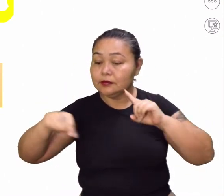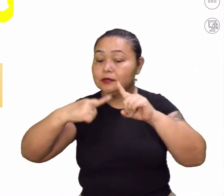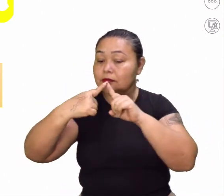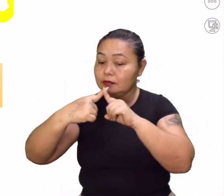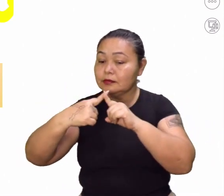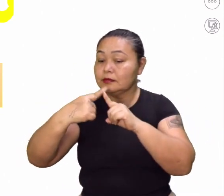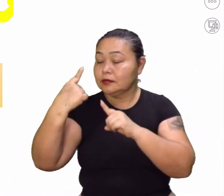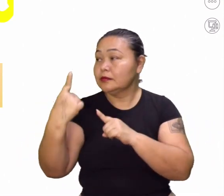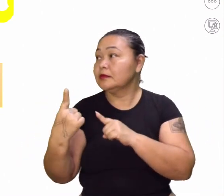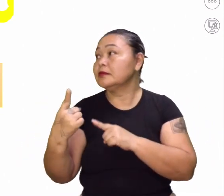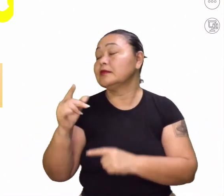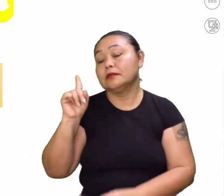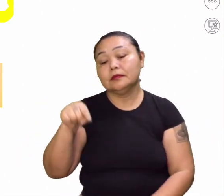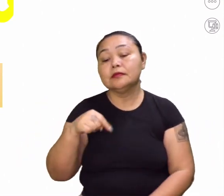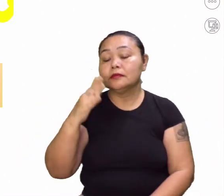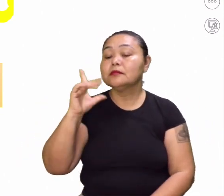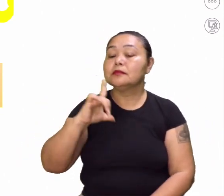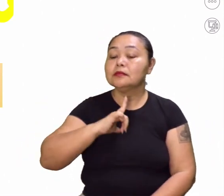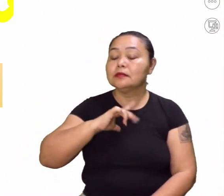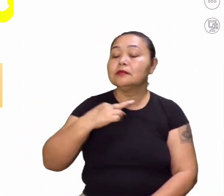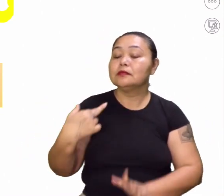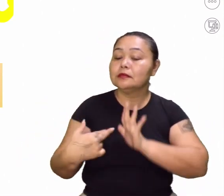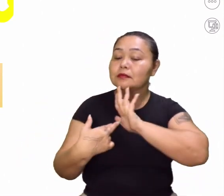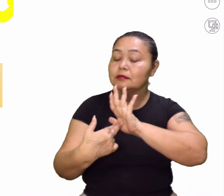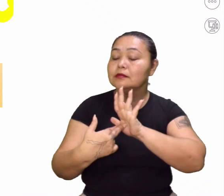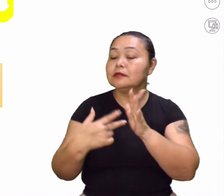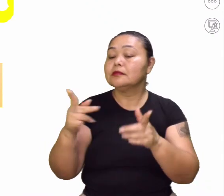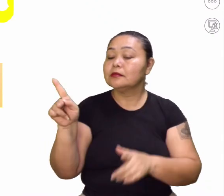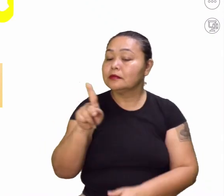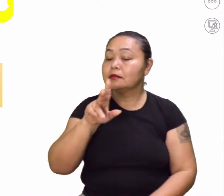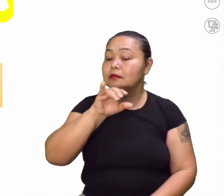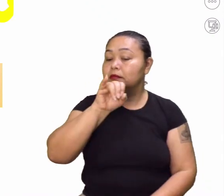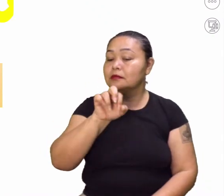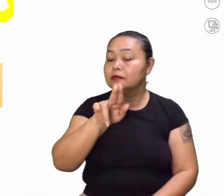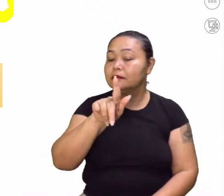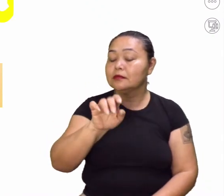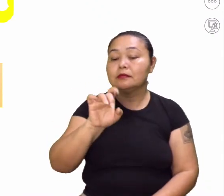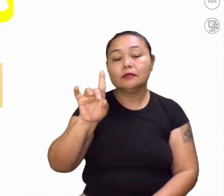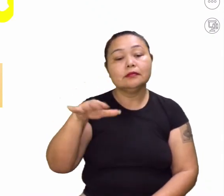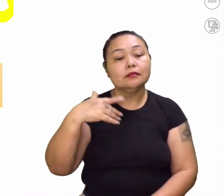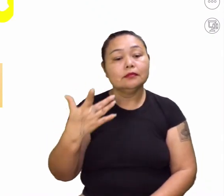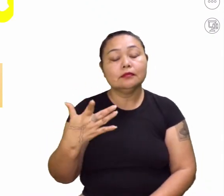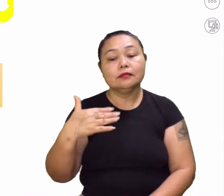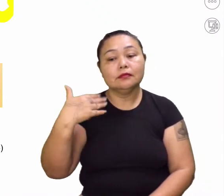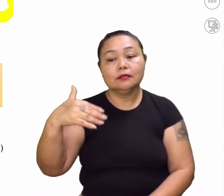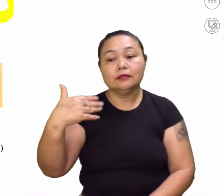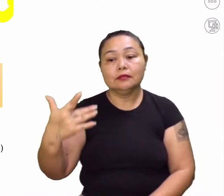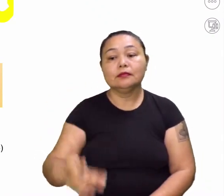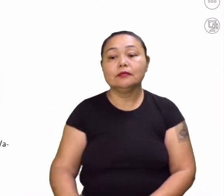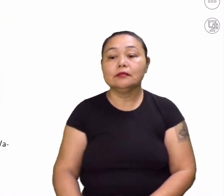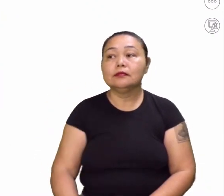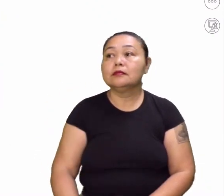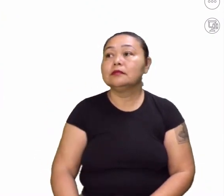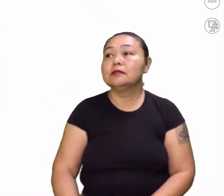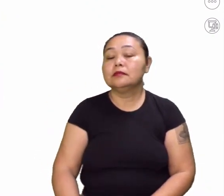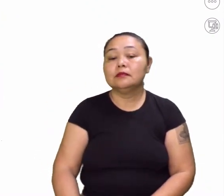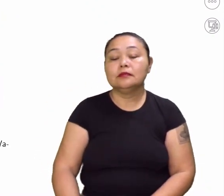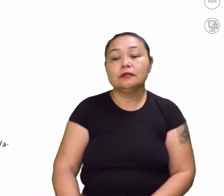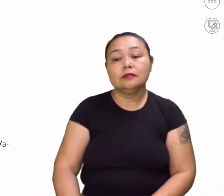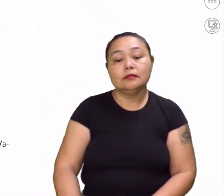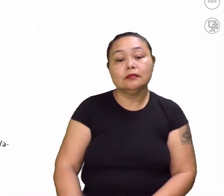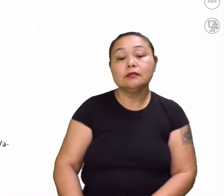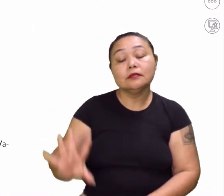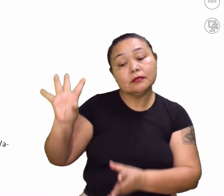hora a mais. Isso. E aí a gente tem essa representação que o professor Jorge fez. Vamos avançar aí, galera. Olha